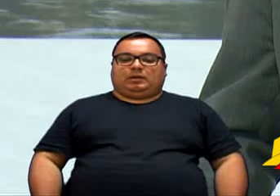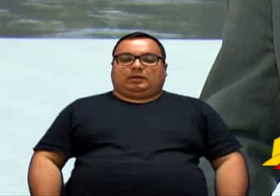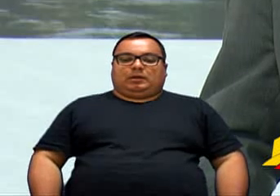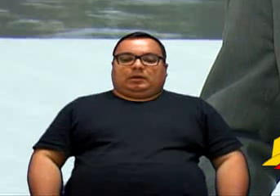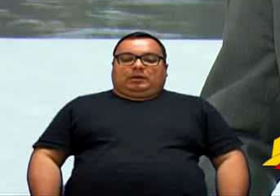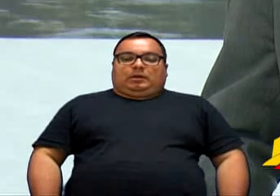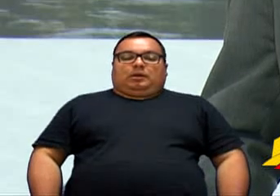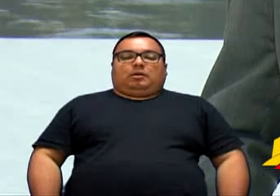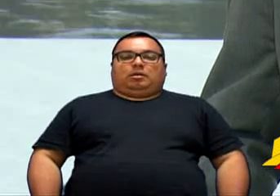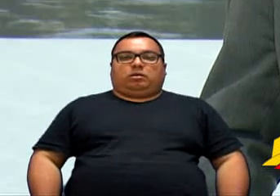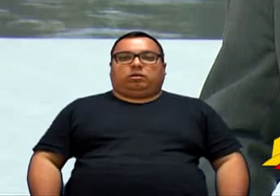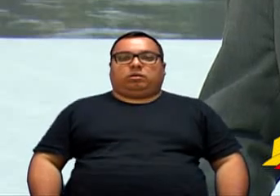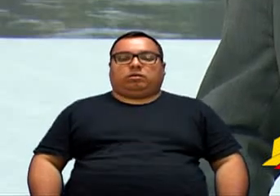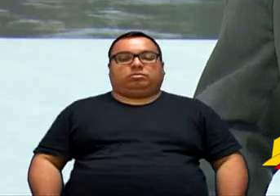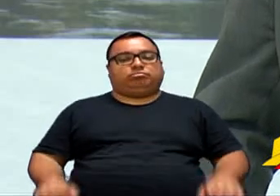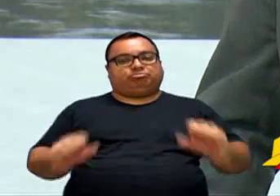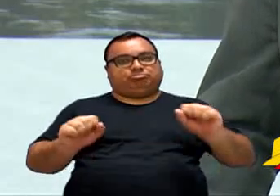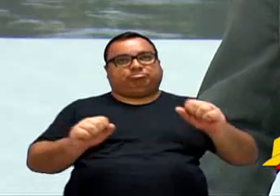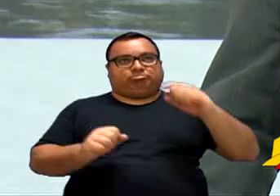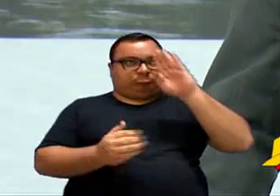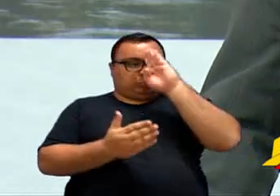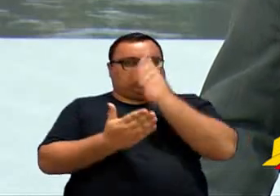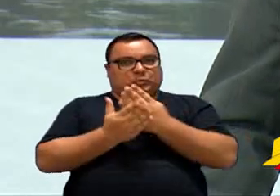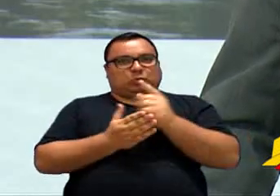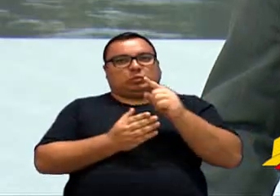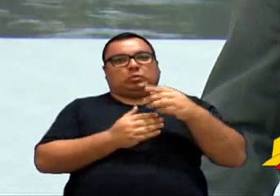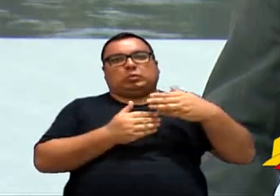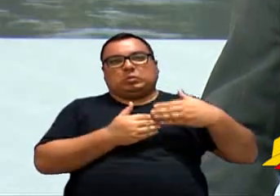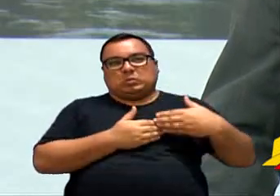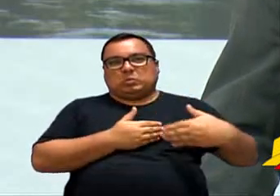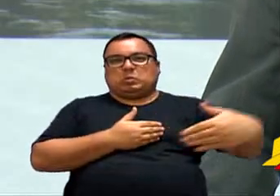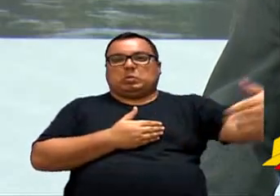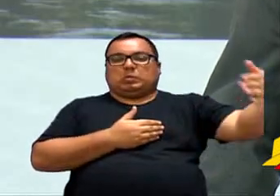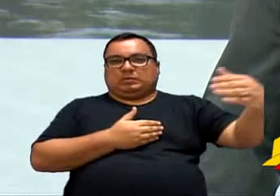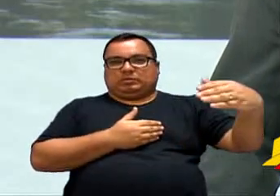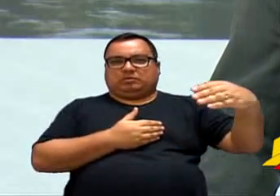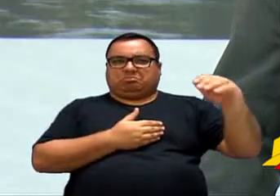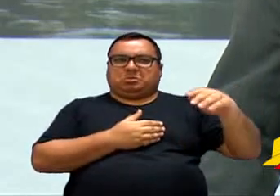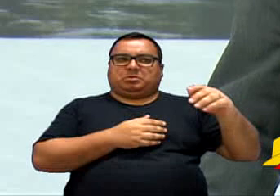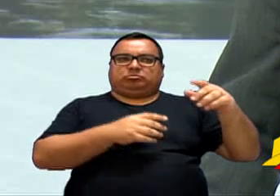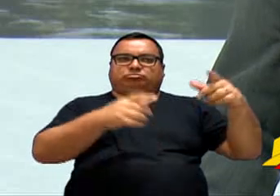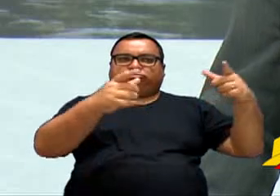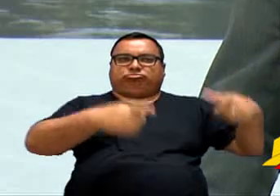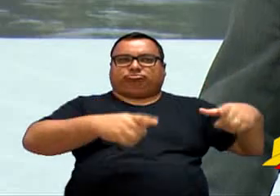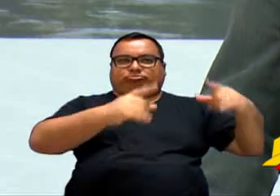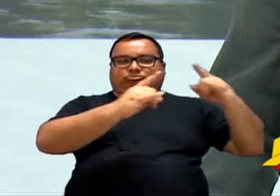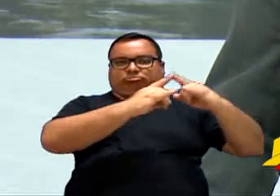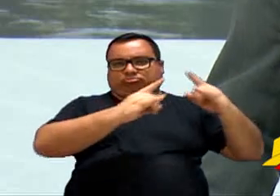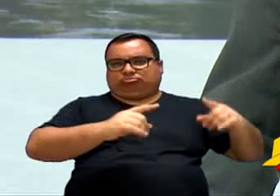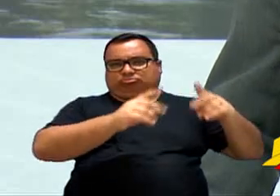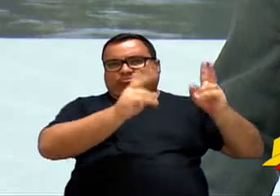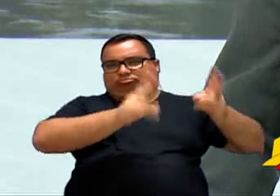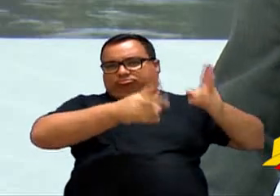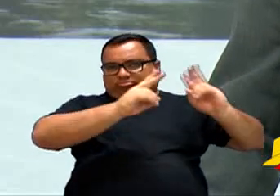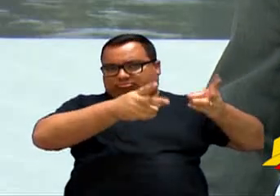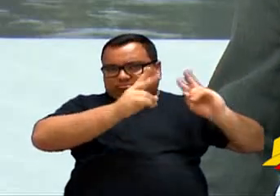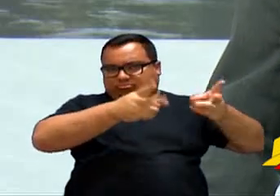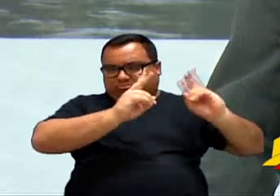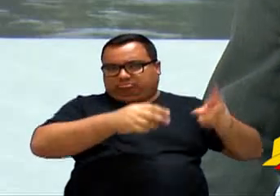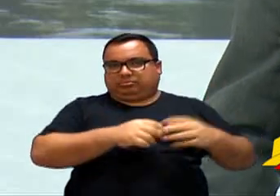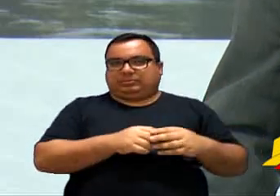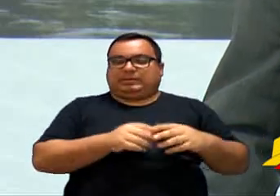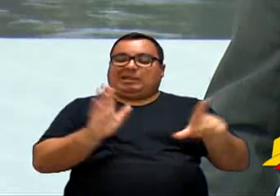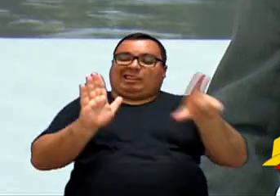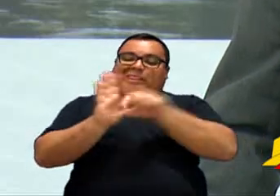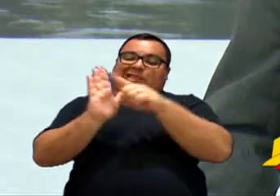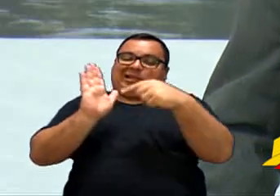que pode ser, inclusive, que é só para essa destinação. Na lei, não deve constar as regras do uso da